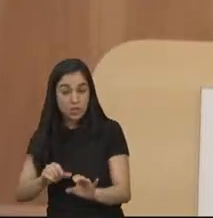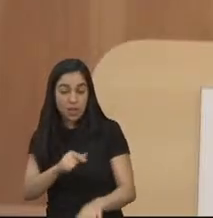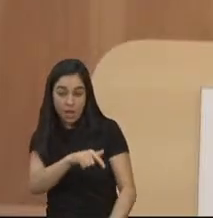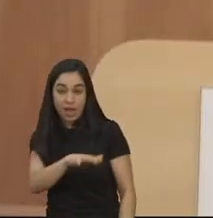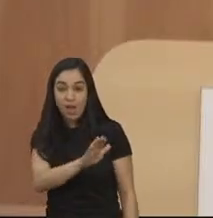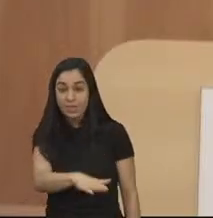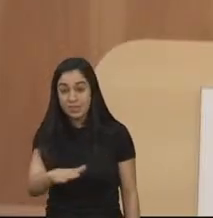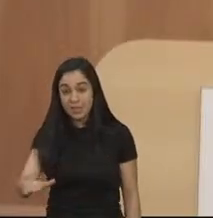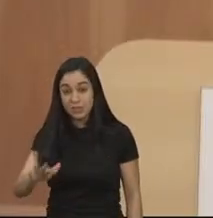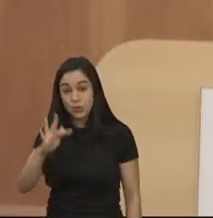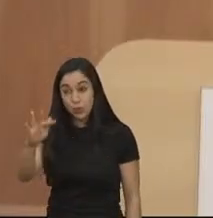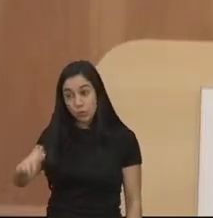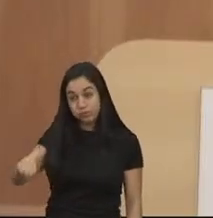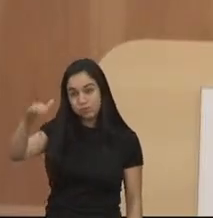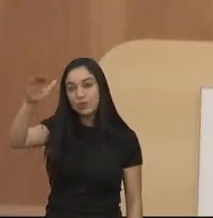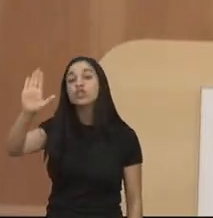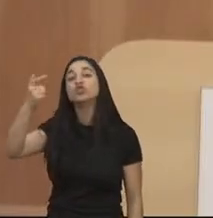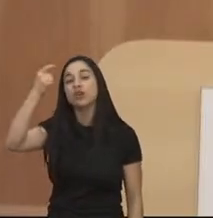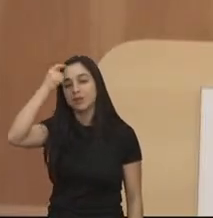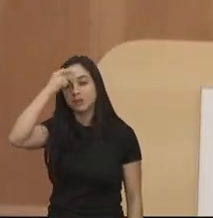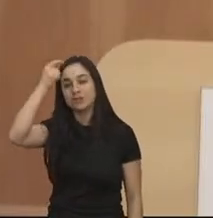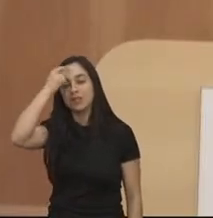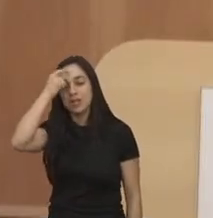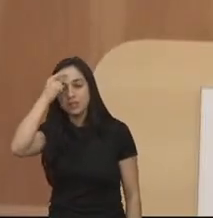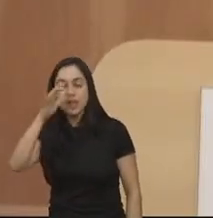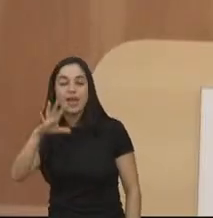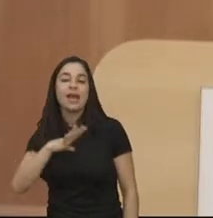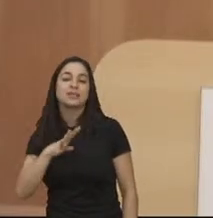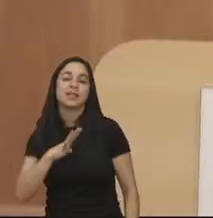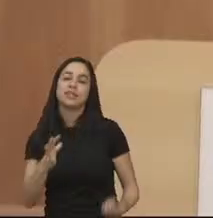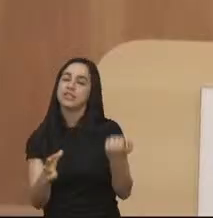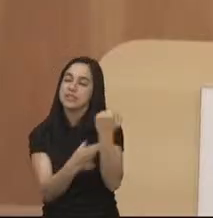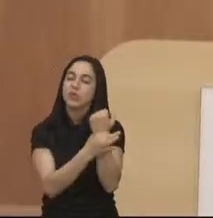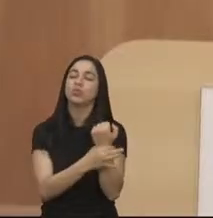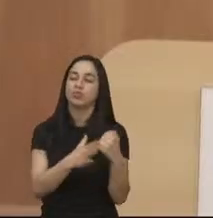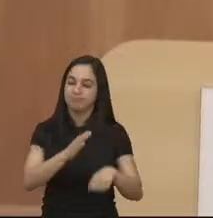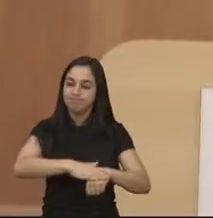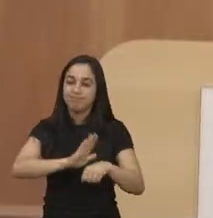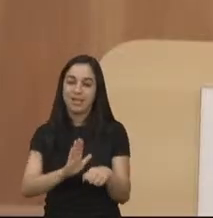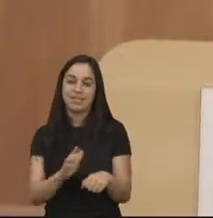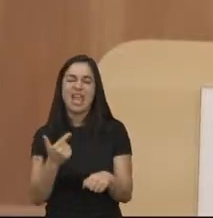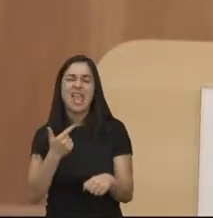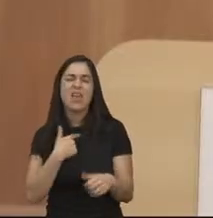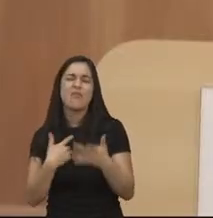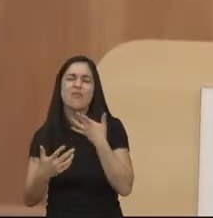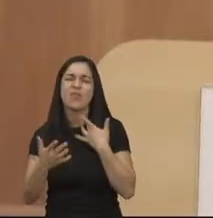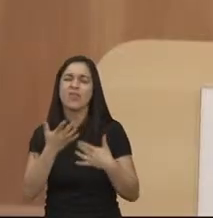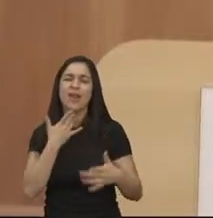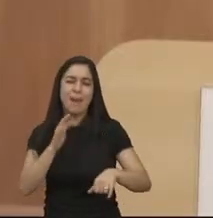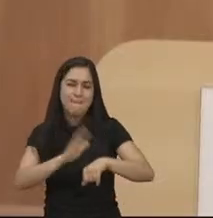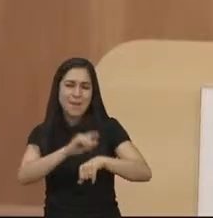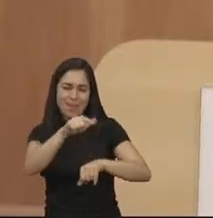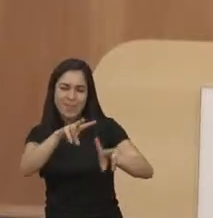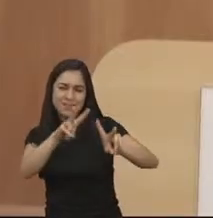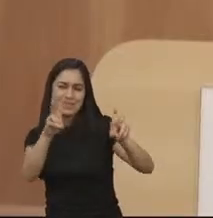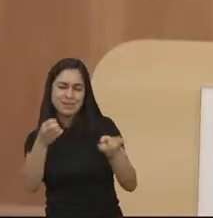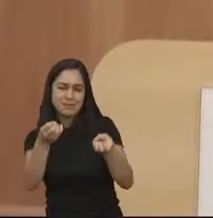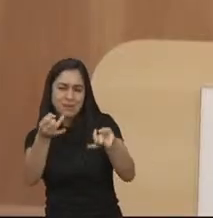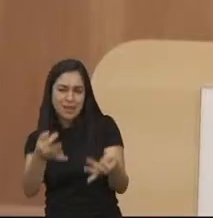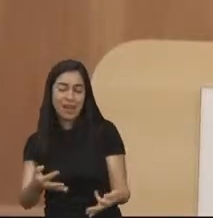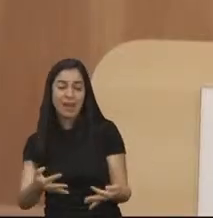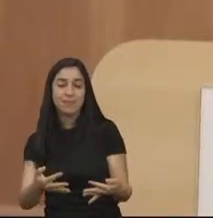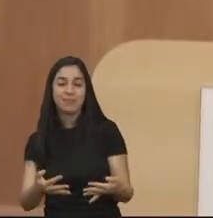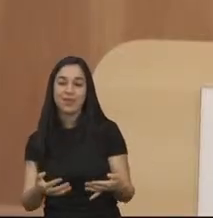temos. Aliás, eu não pude falar hoje de manhã, não deu tempo, são tantas coisas que a gente quer falar sobre o trânsito, mas Jacareí se torna